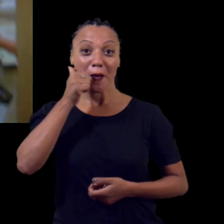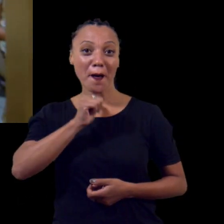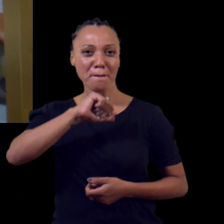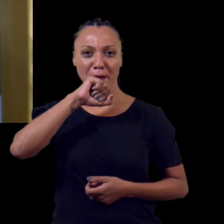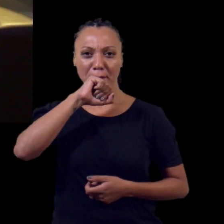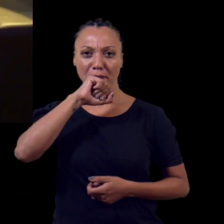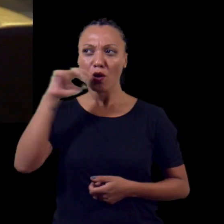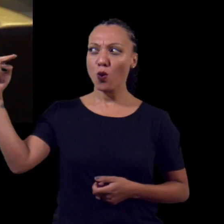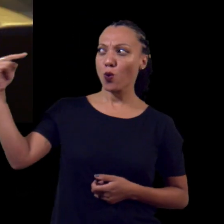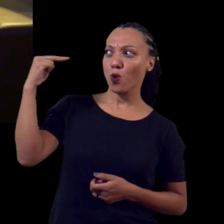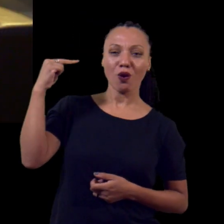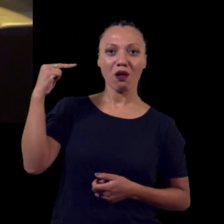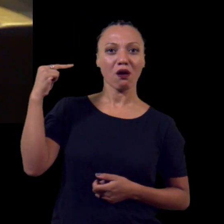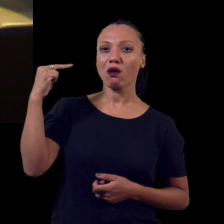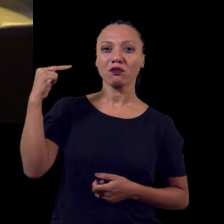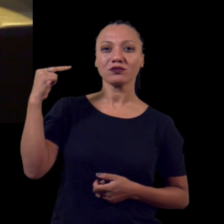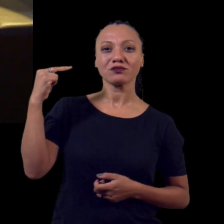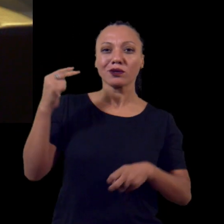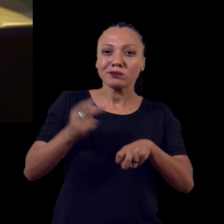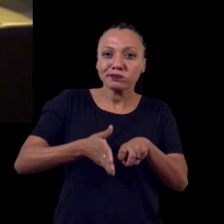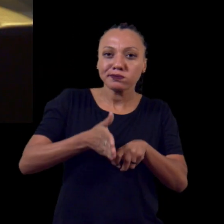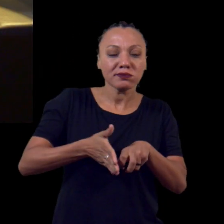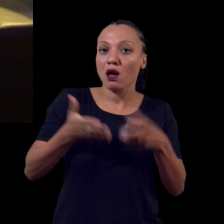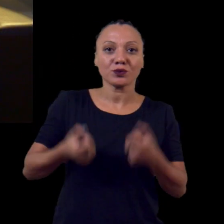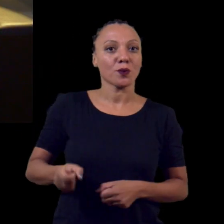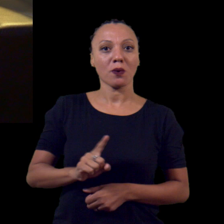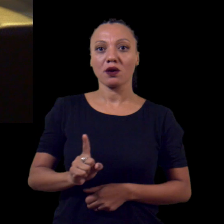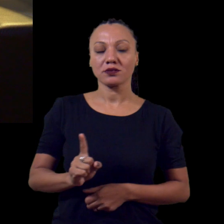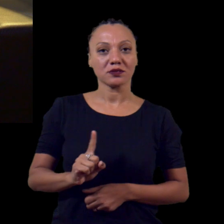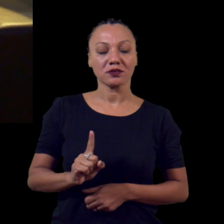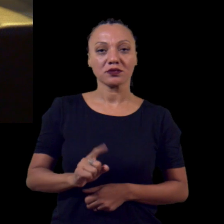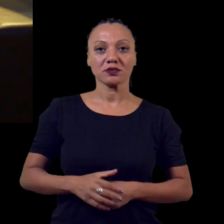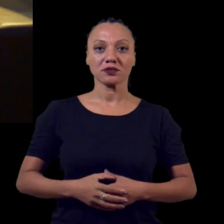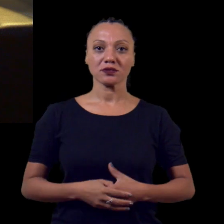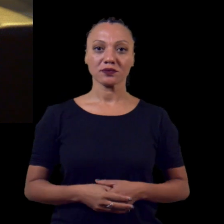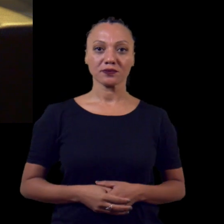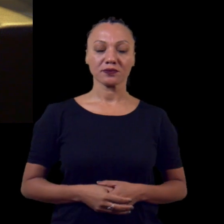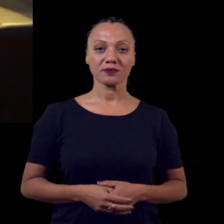nunca aceitava que eu ficava sentado numa cadeira de